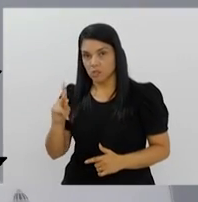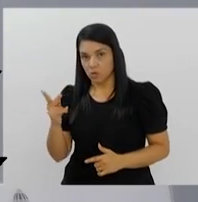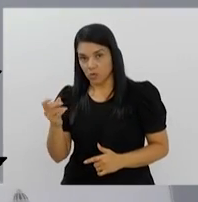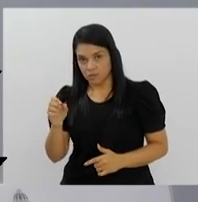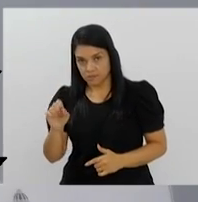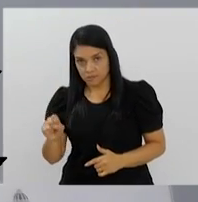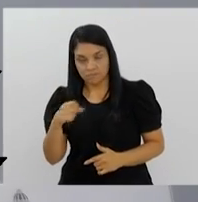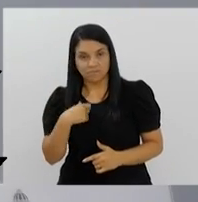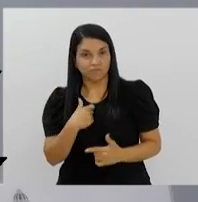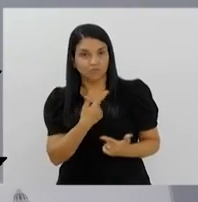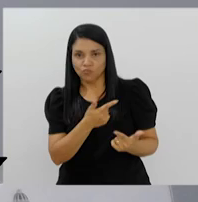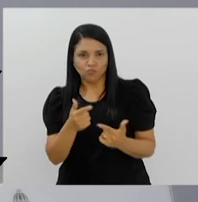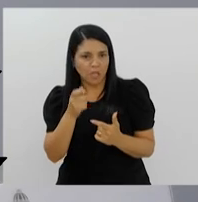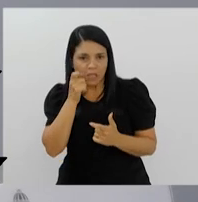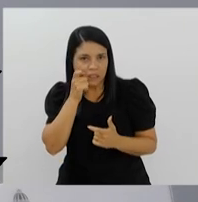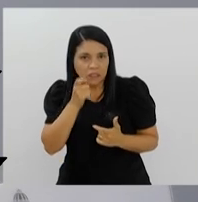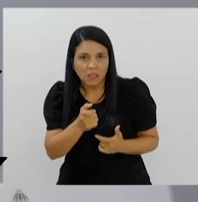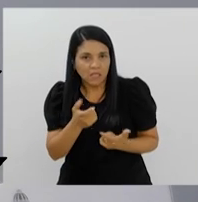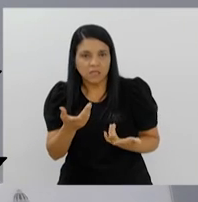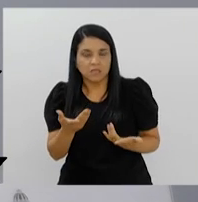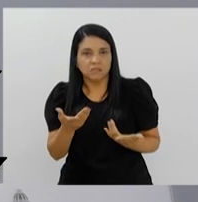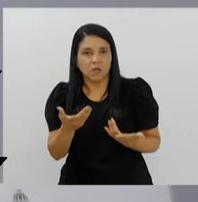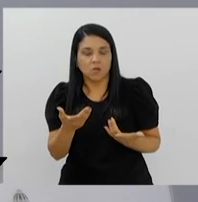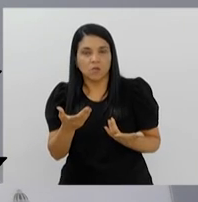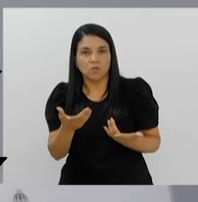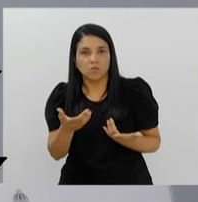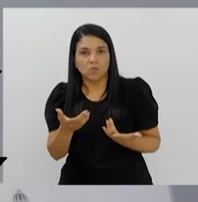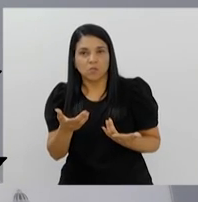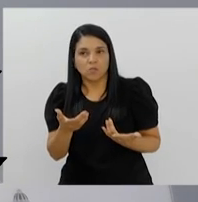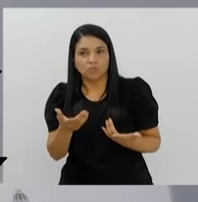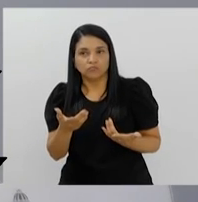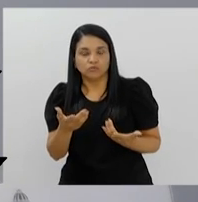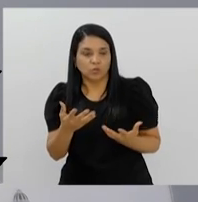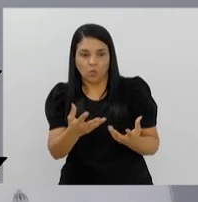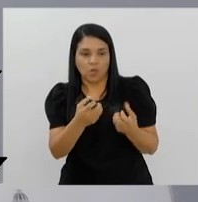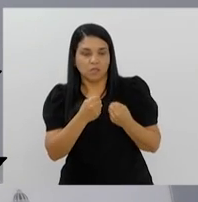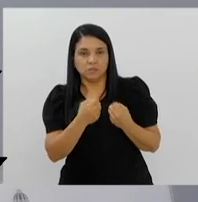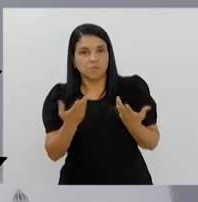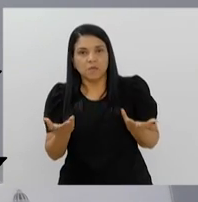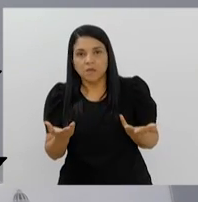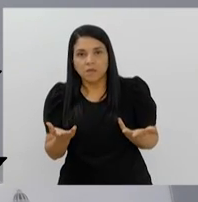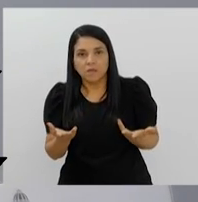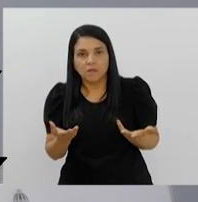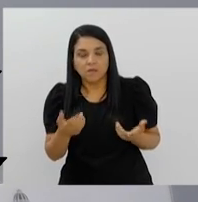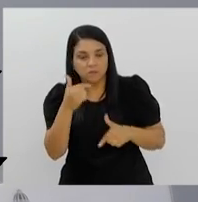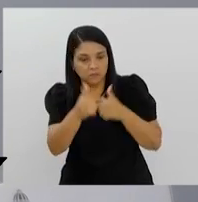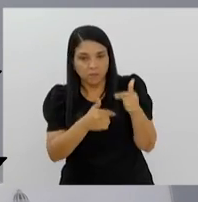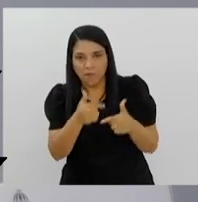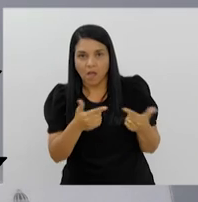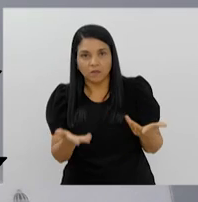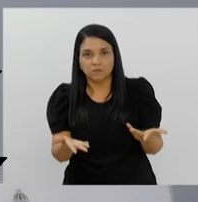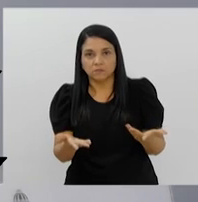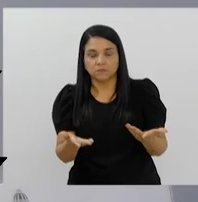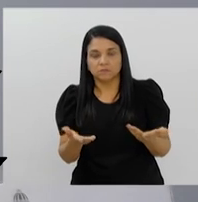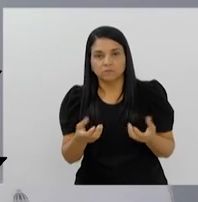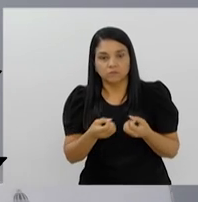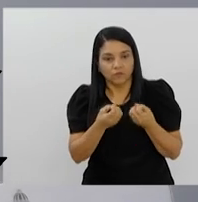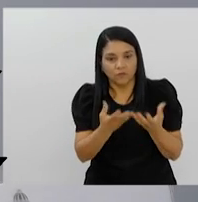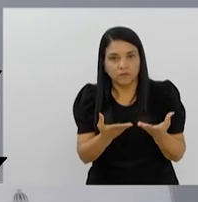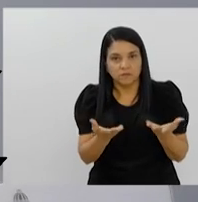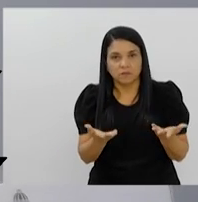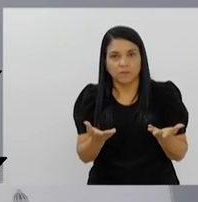há qualquer intenção de não receber contra prestação pecuniária e é importante reforçar que foi